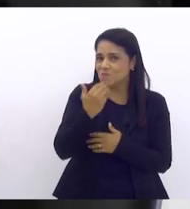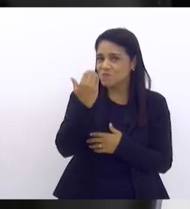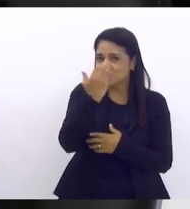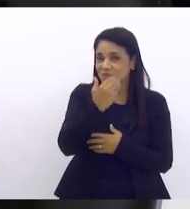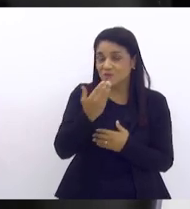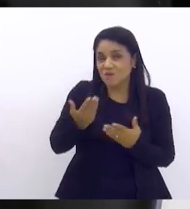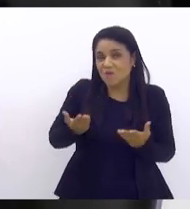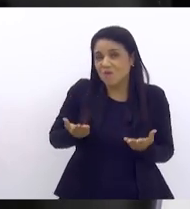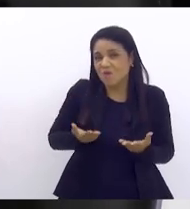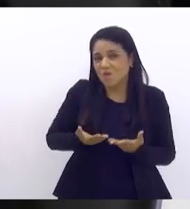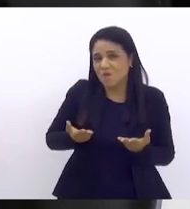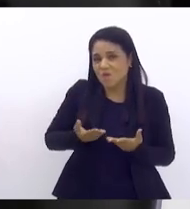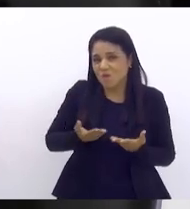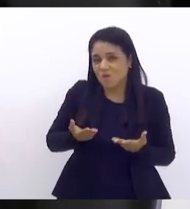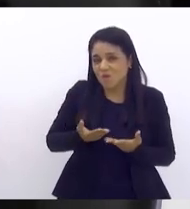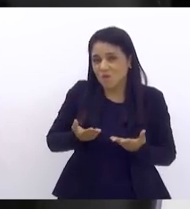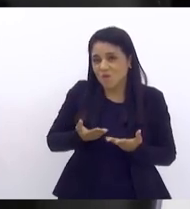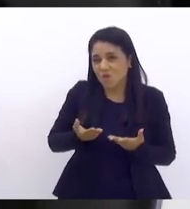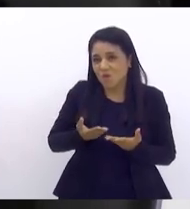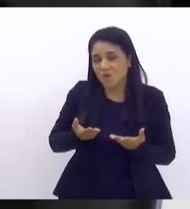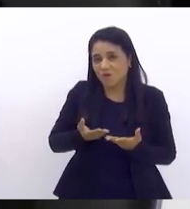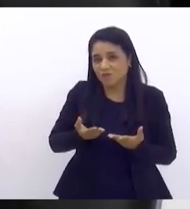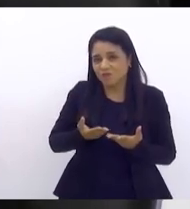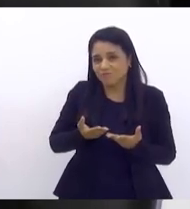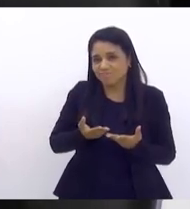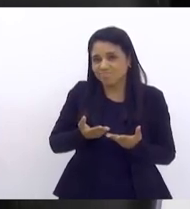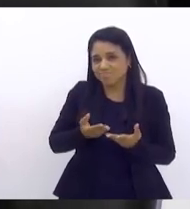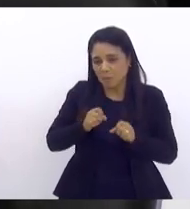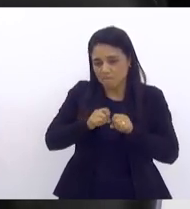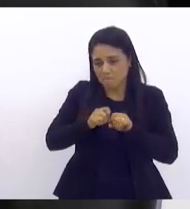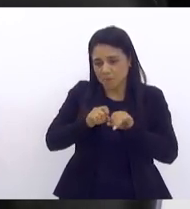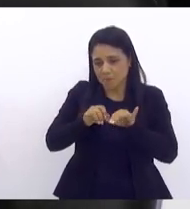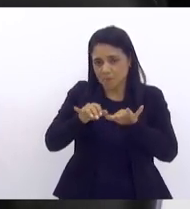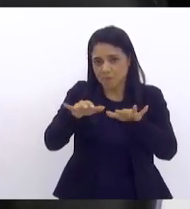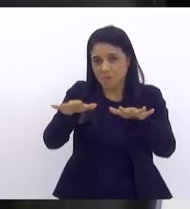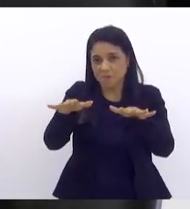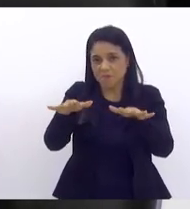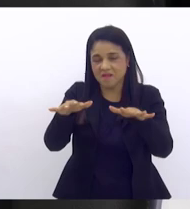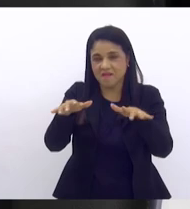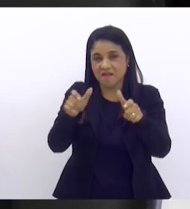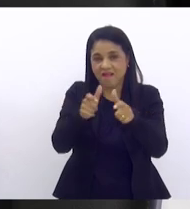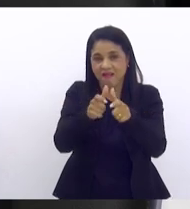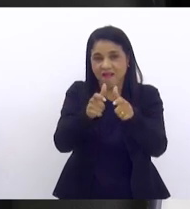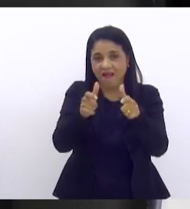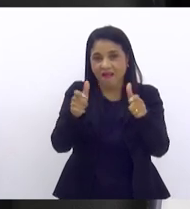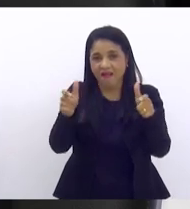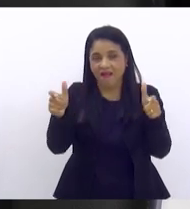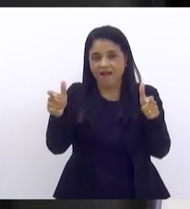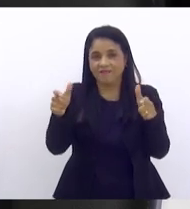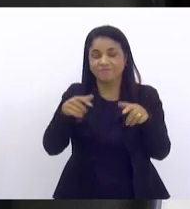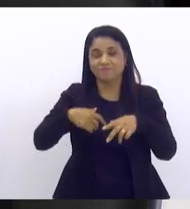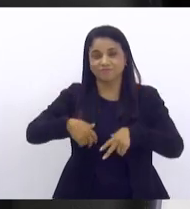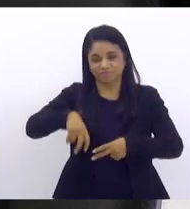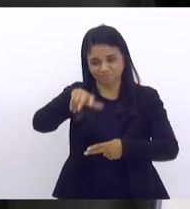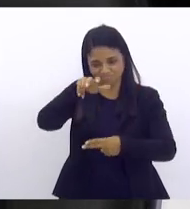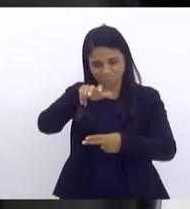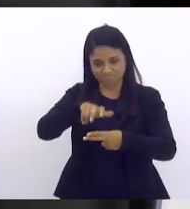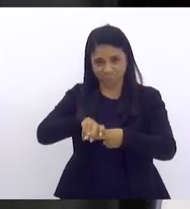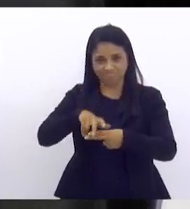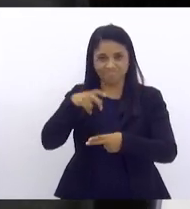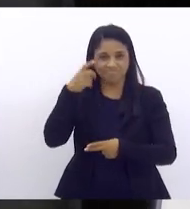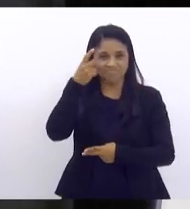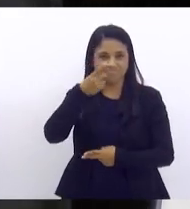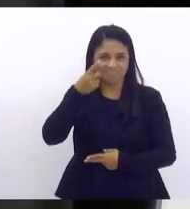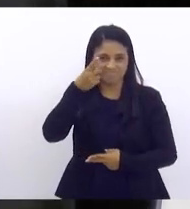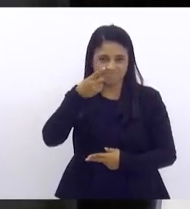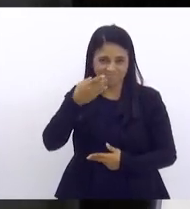hoje os frutos podem ser vistos de uma forma muito mais ampla. Nós temos hoje na cadeira do governo do Estado um filho da